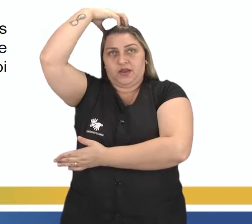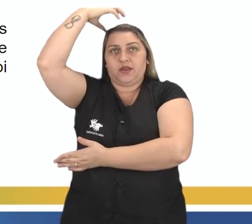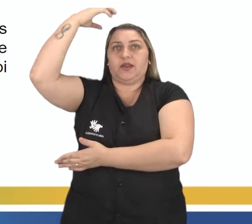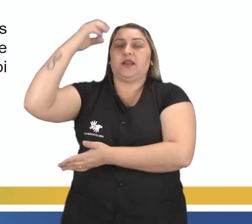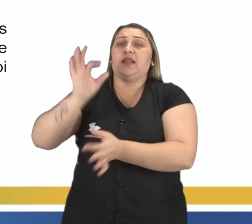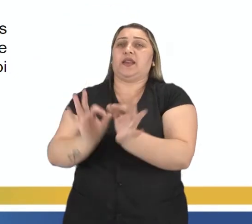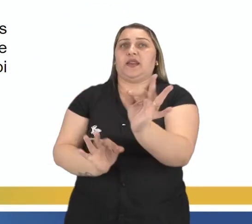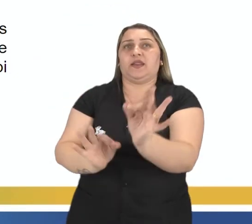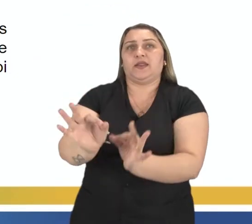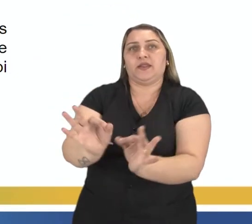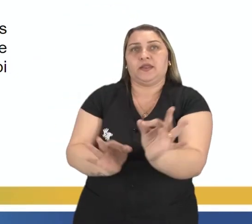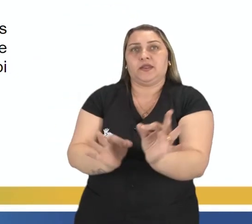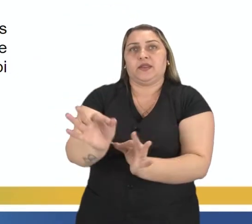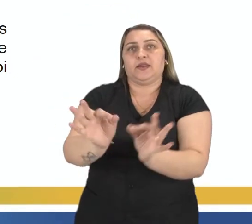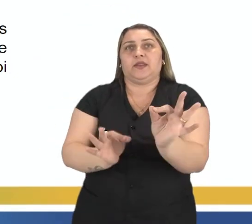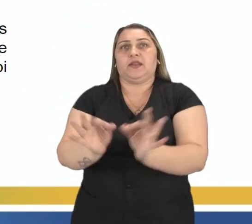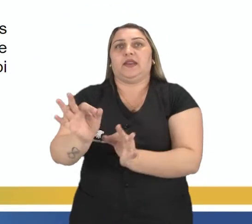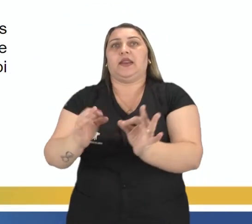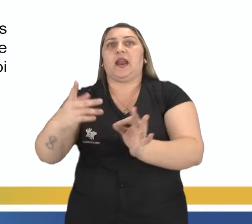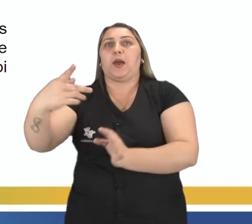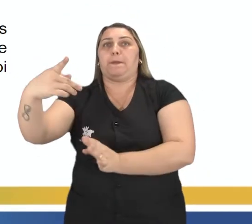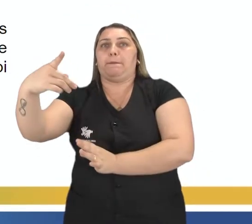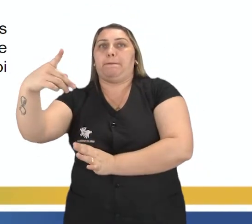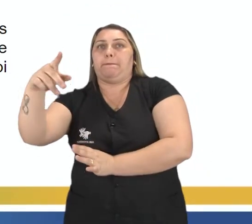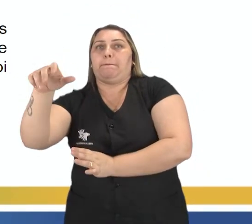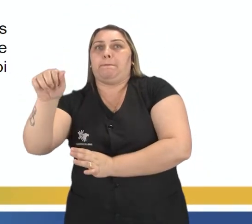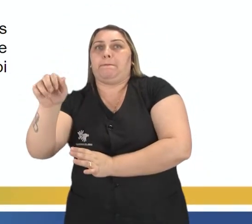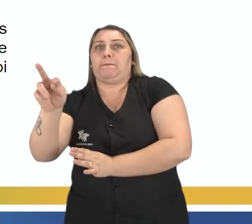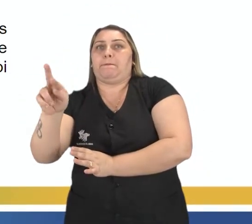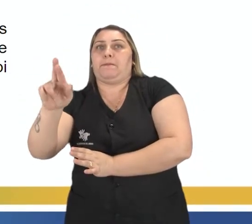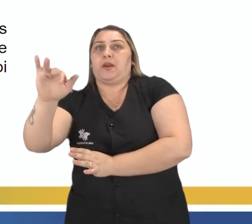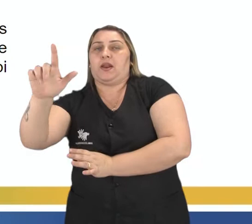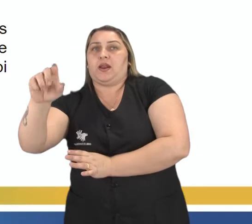essa organização no reino de Gana, ela era